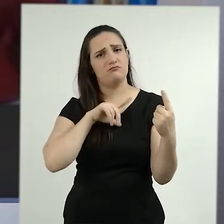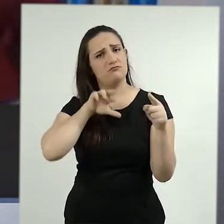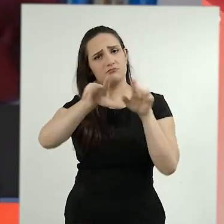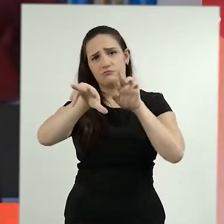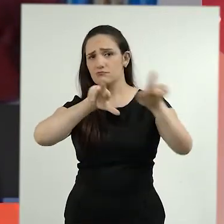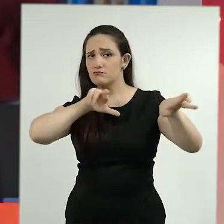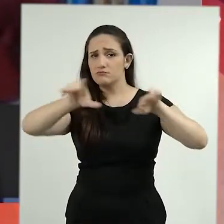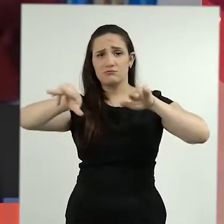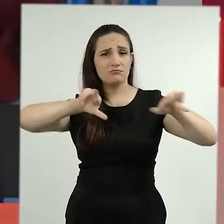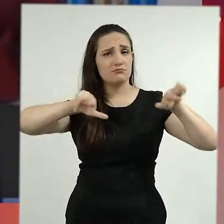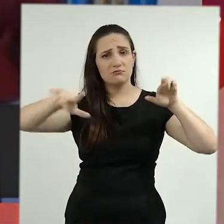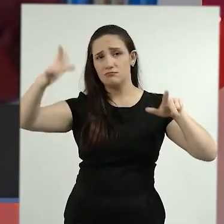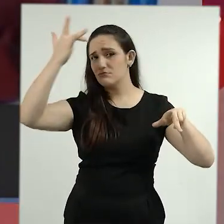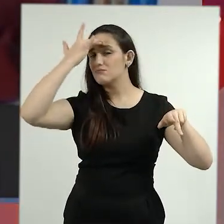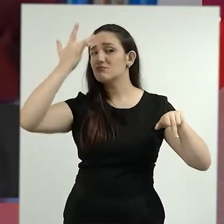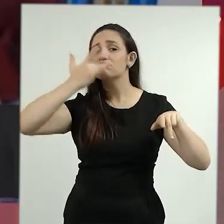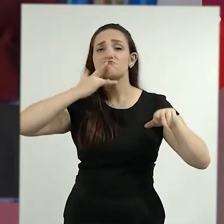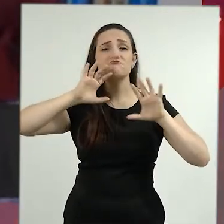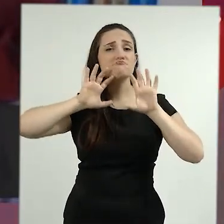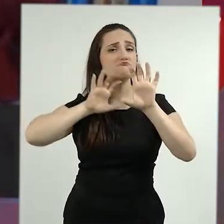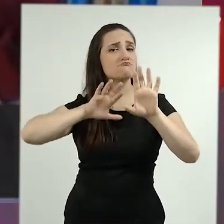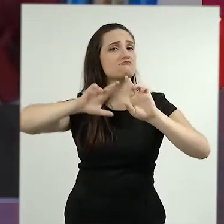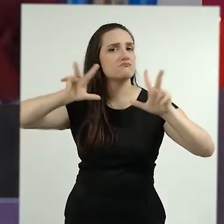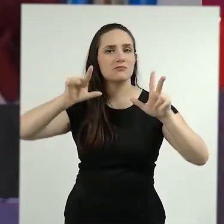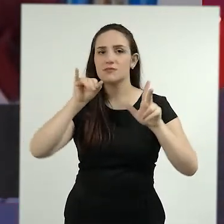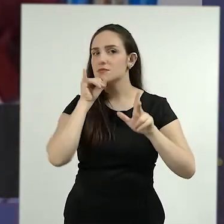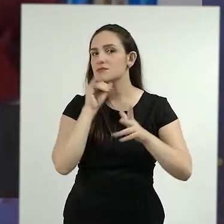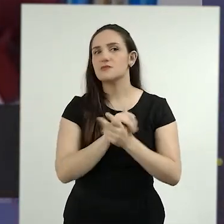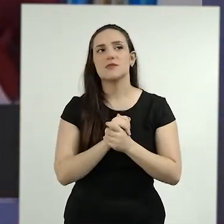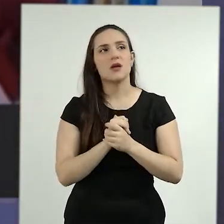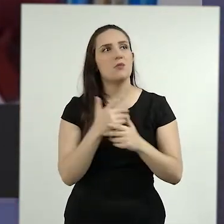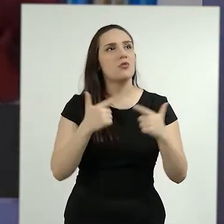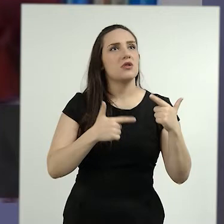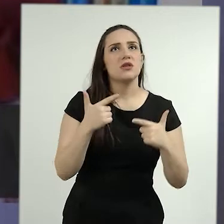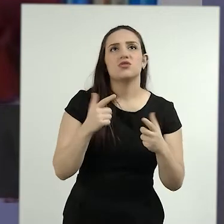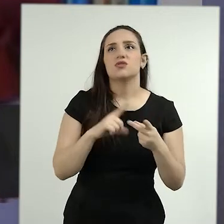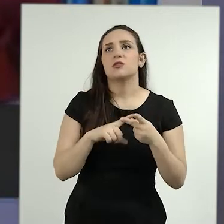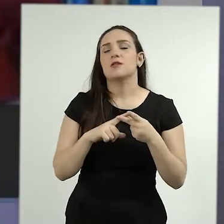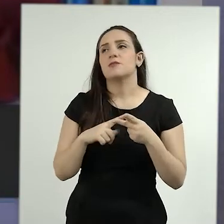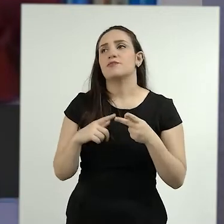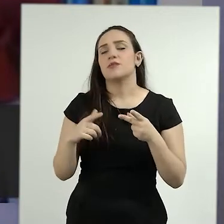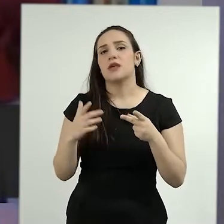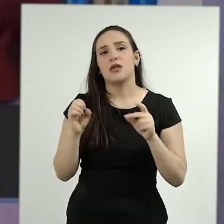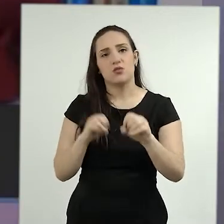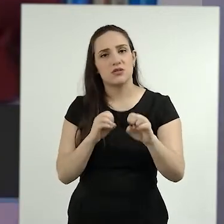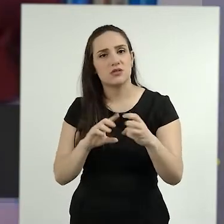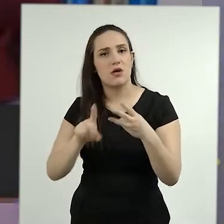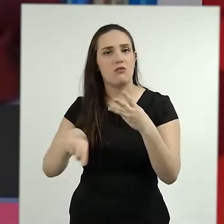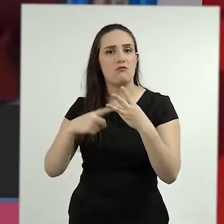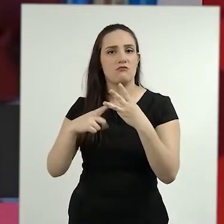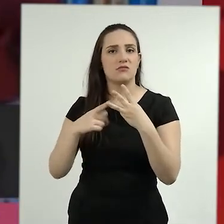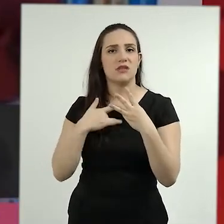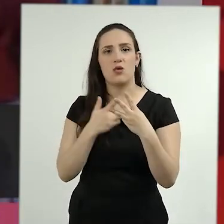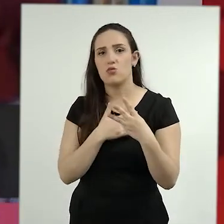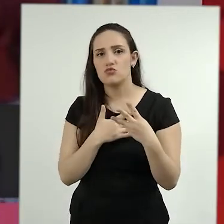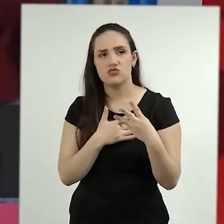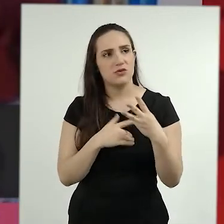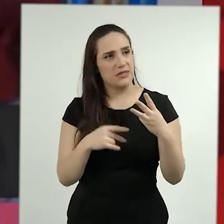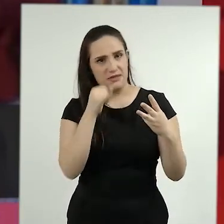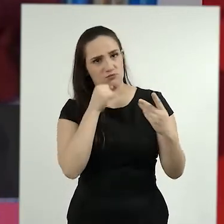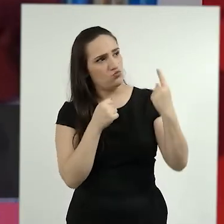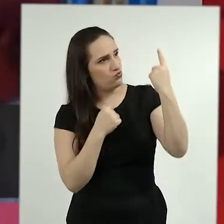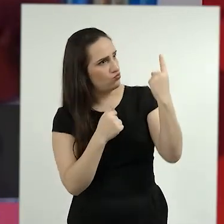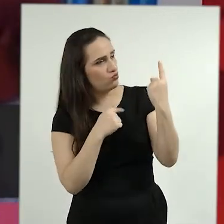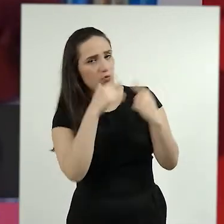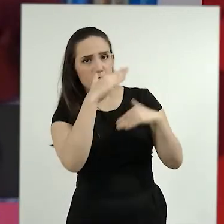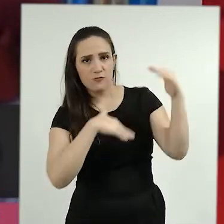profissões também. Como na política, na educação, na saúde e tal, existem coisas negativas, mas, por outro lado,